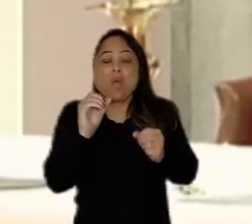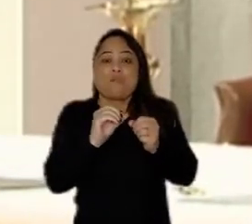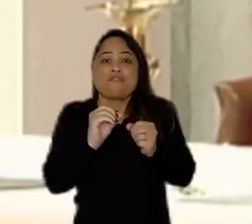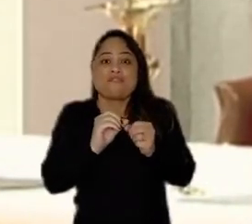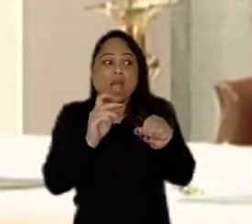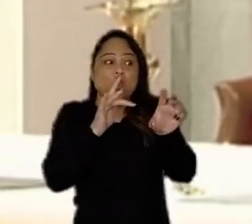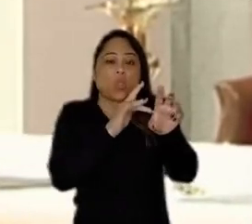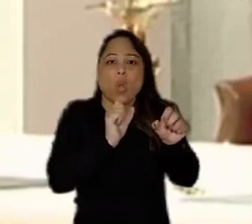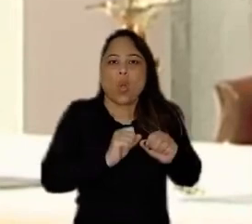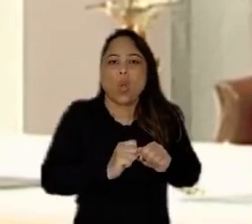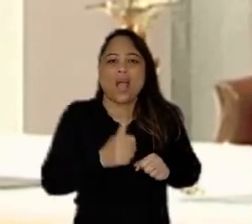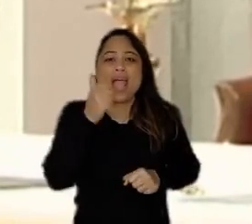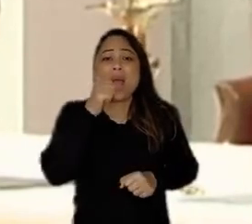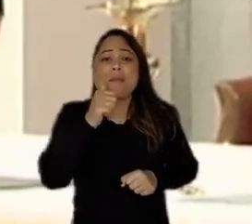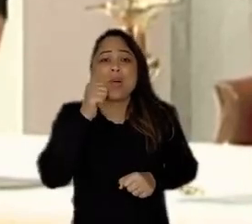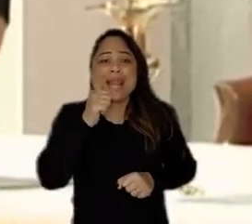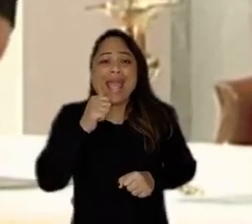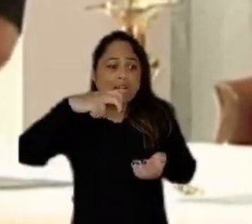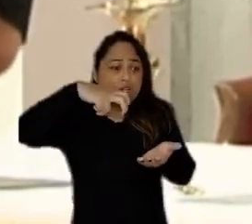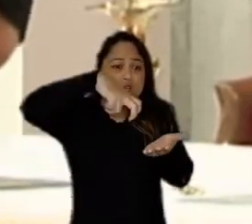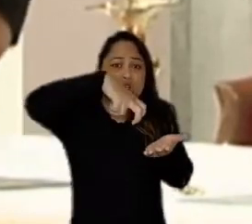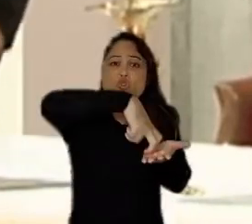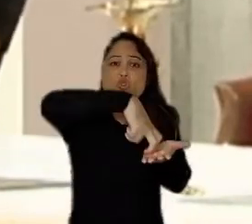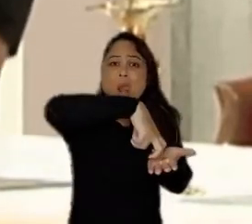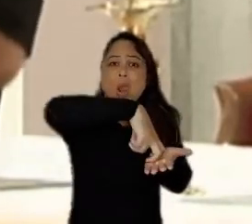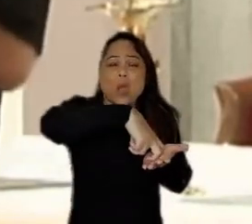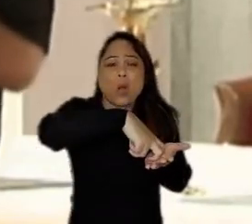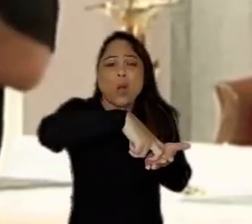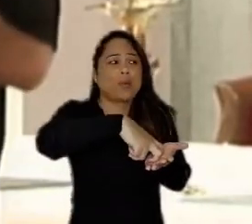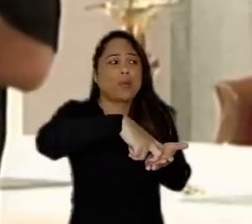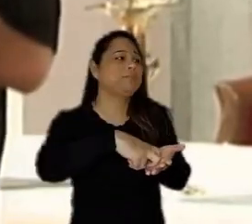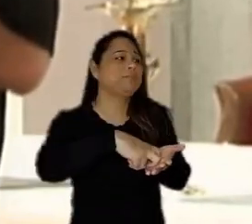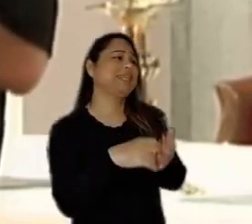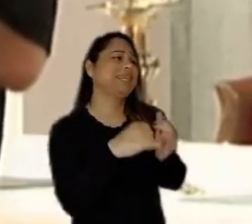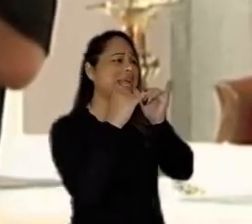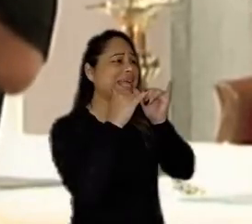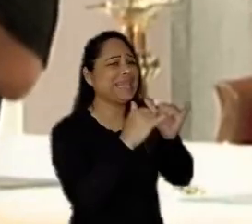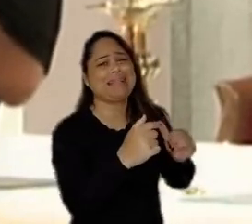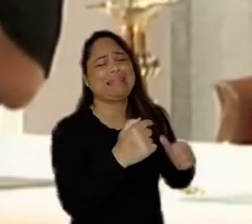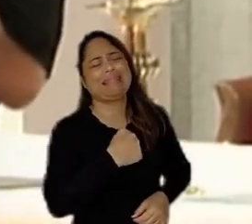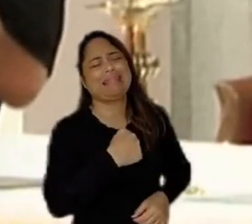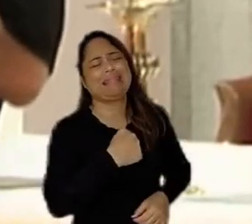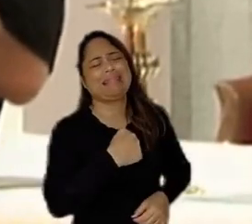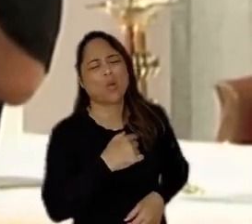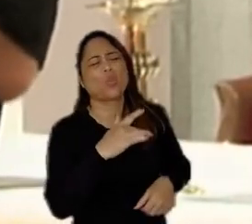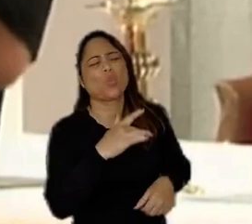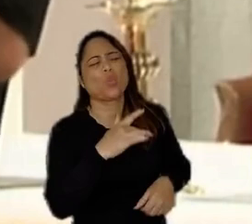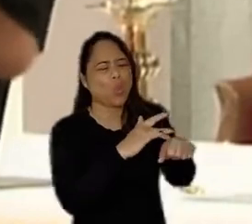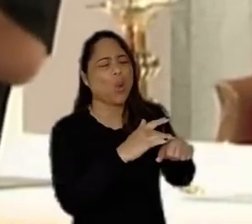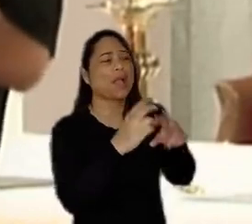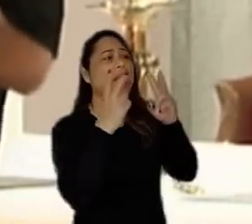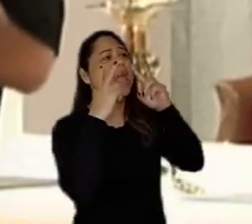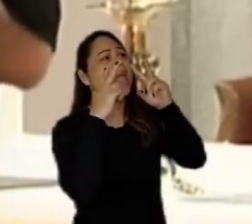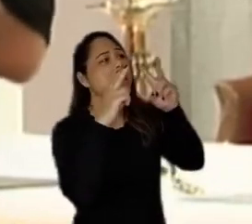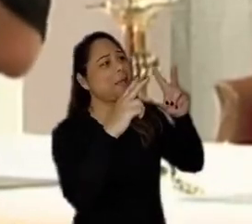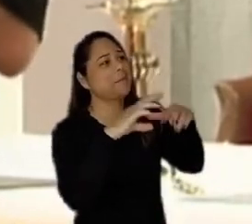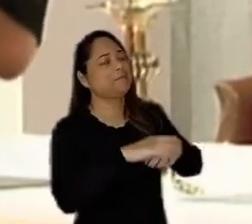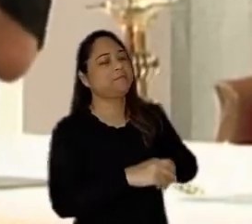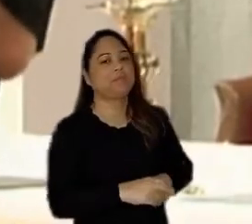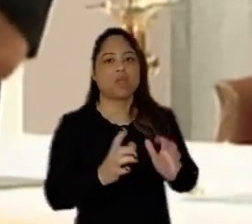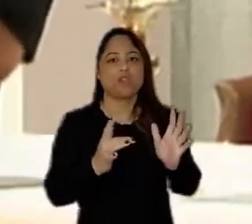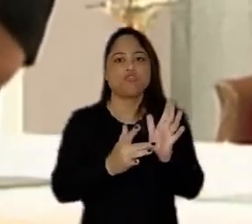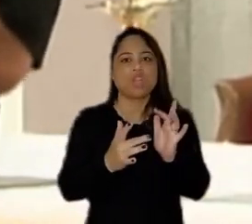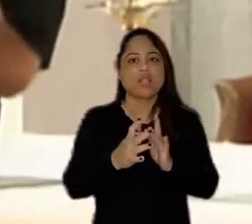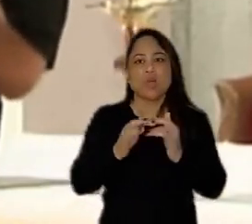acontecido, aproximou-se, prostrou diante dele e confessou toda a verdade. Olhando para ela, ele